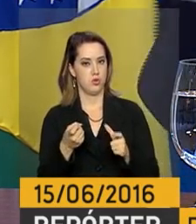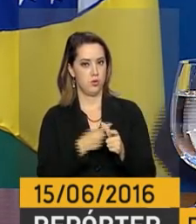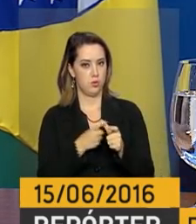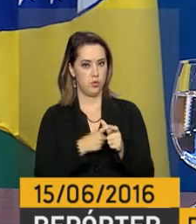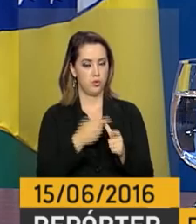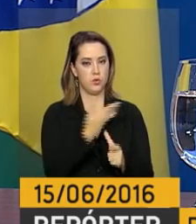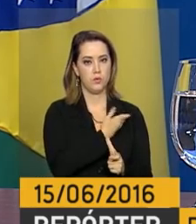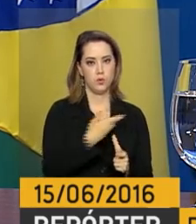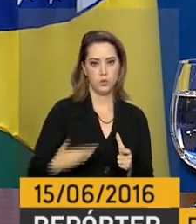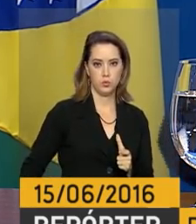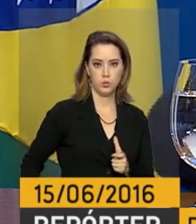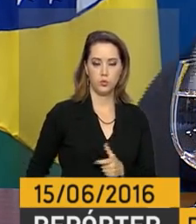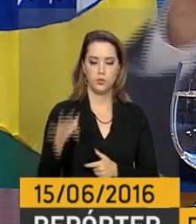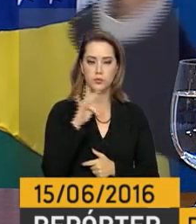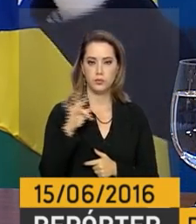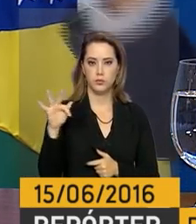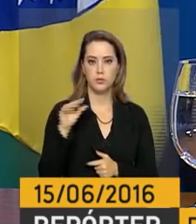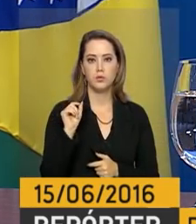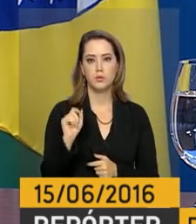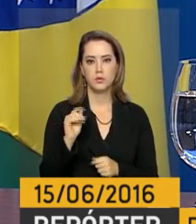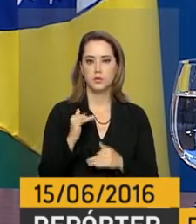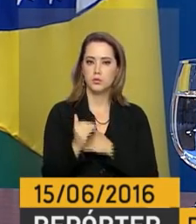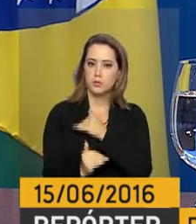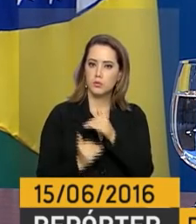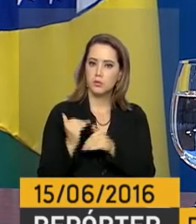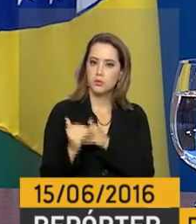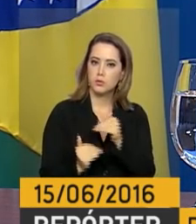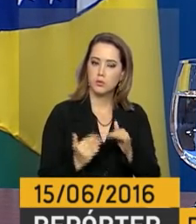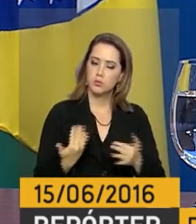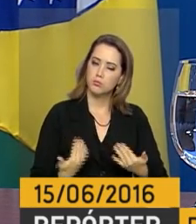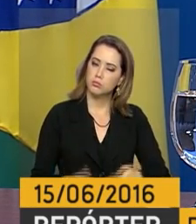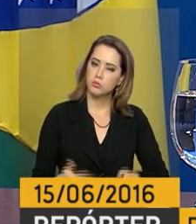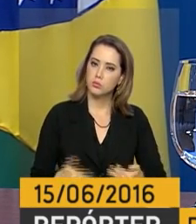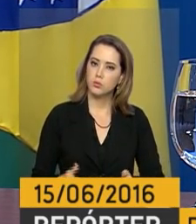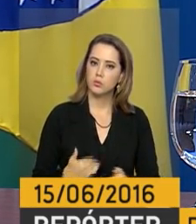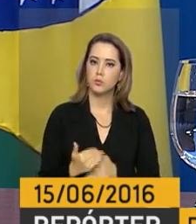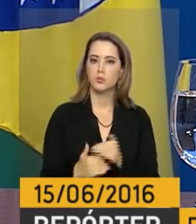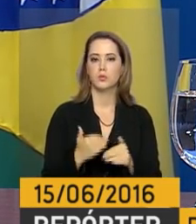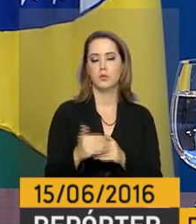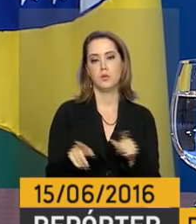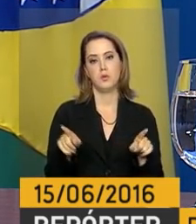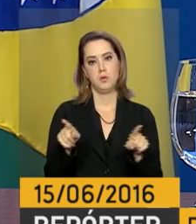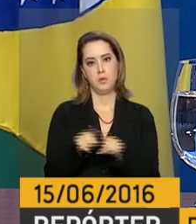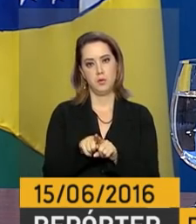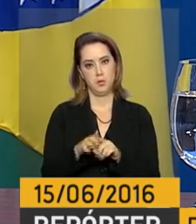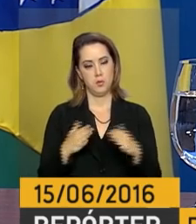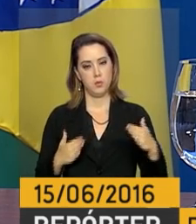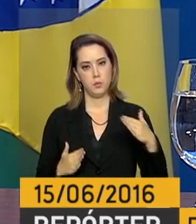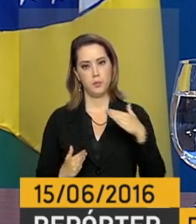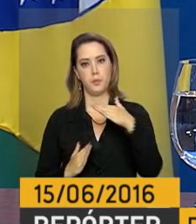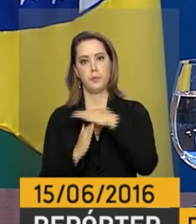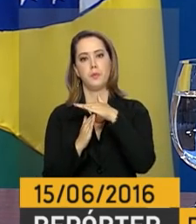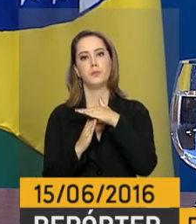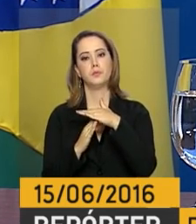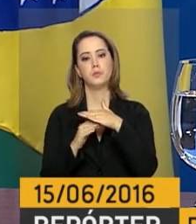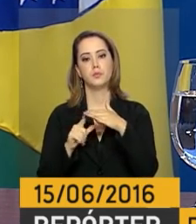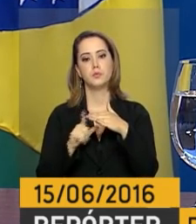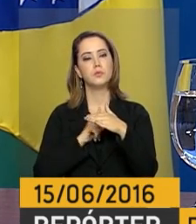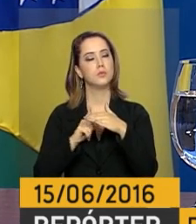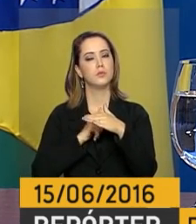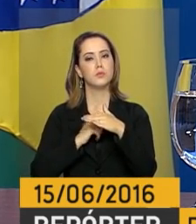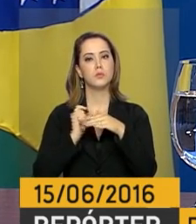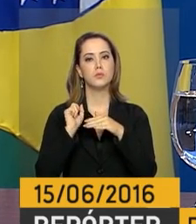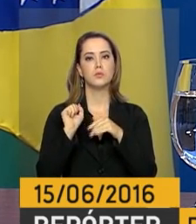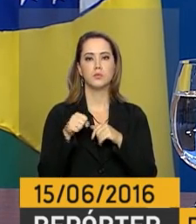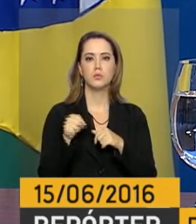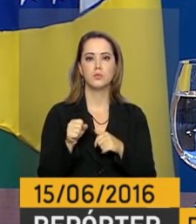público e antes disso na evolução das despesas públicas e no cumprimento desse teto, evidentemente